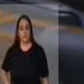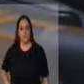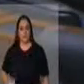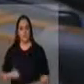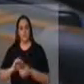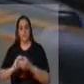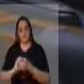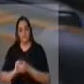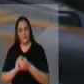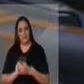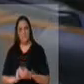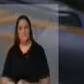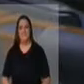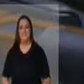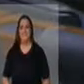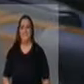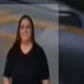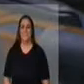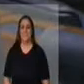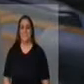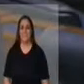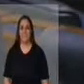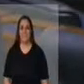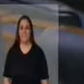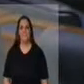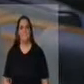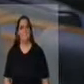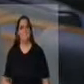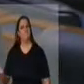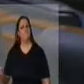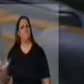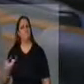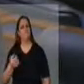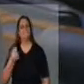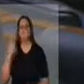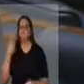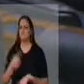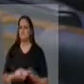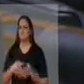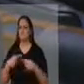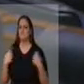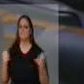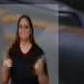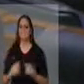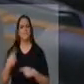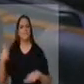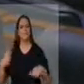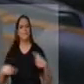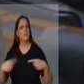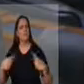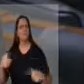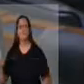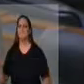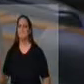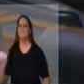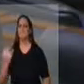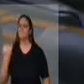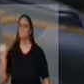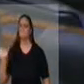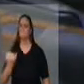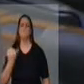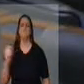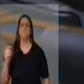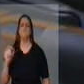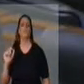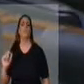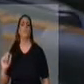gostaria de cumprimentar a Vossa Excelência por essa grande iniciativa desse debate, que é um debate pela vida e